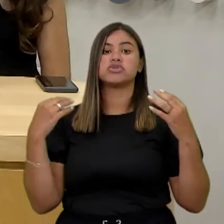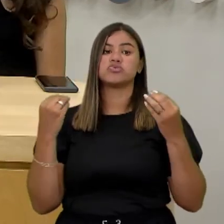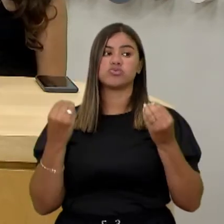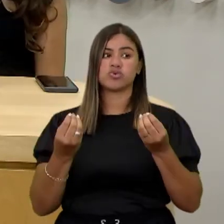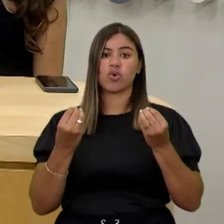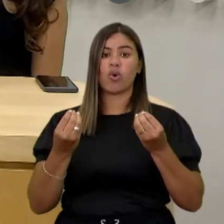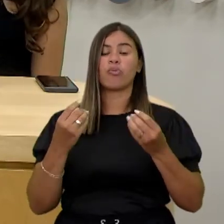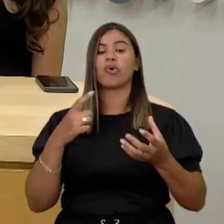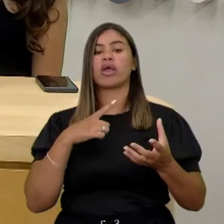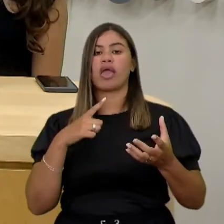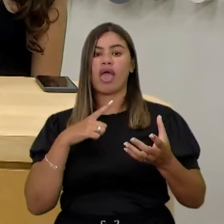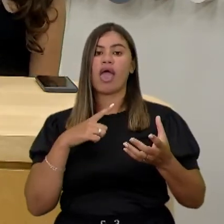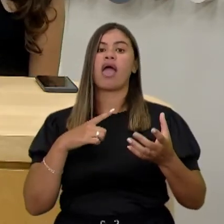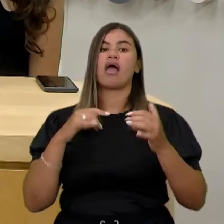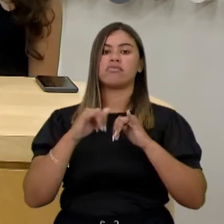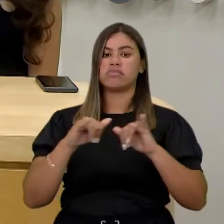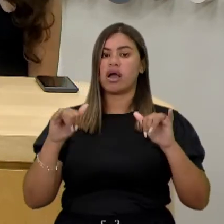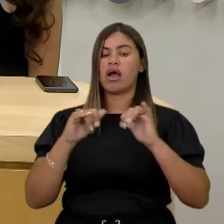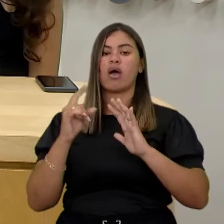esse mercado, né?